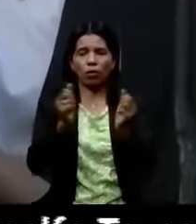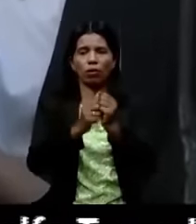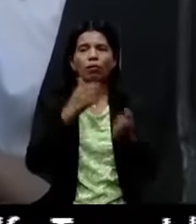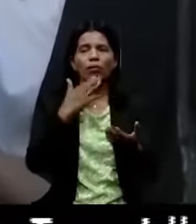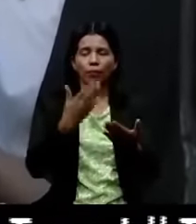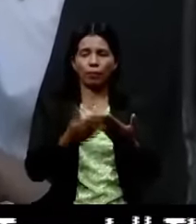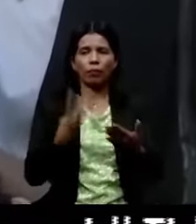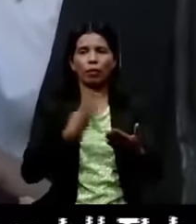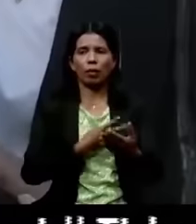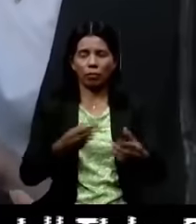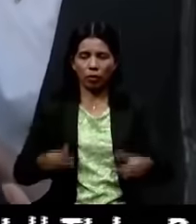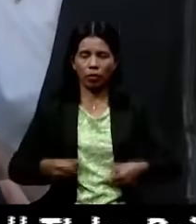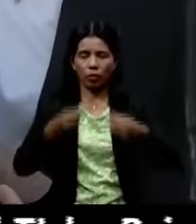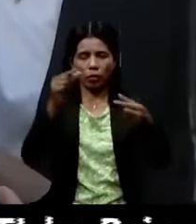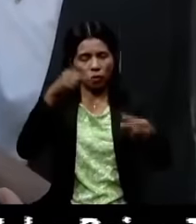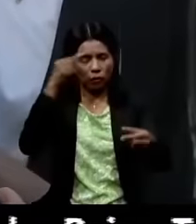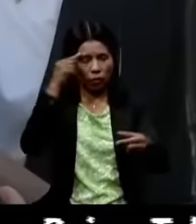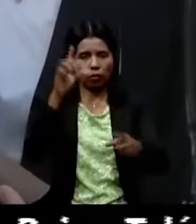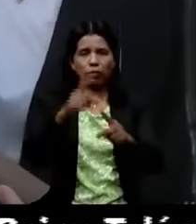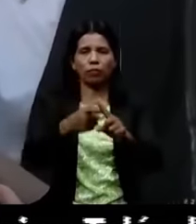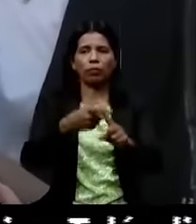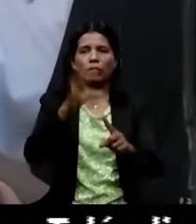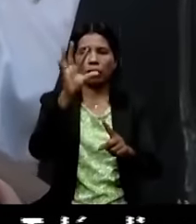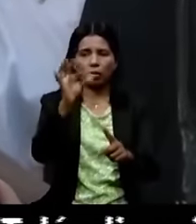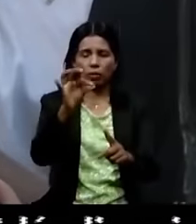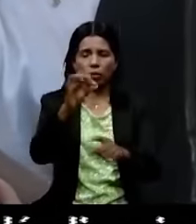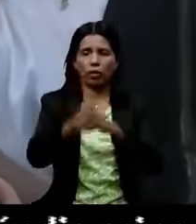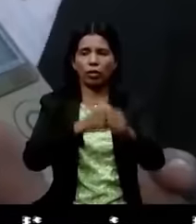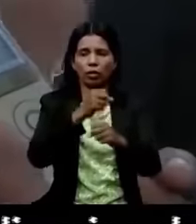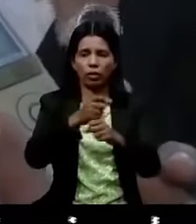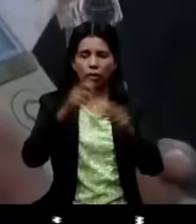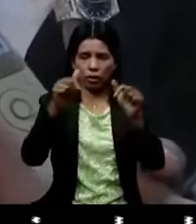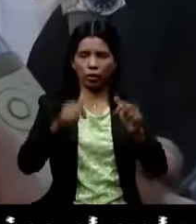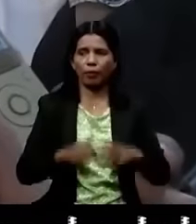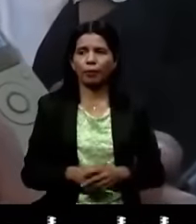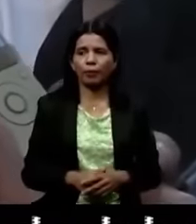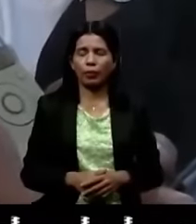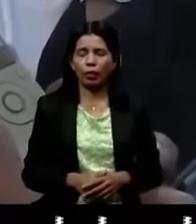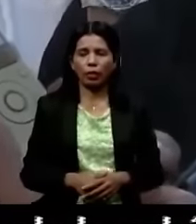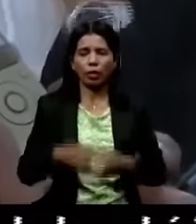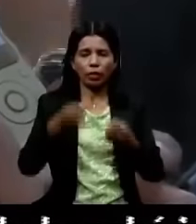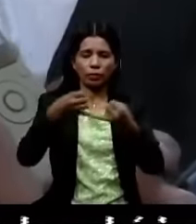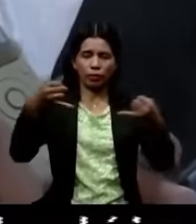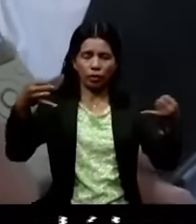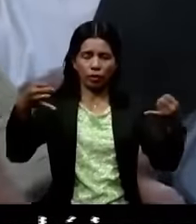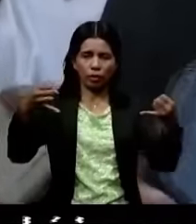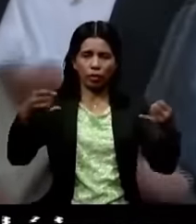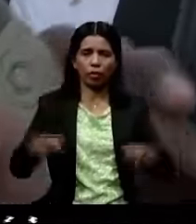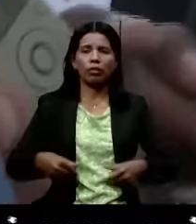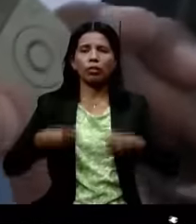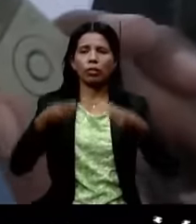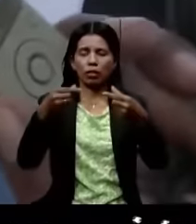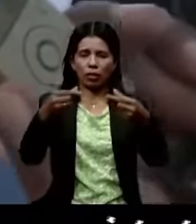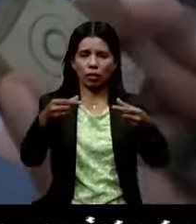I ami entrega ba governo ia fulan novembro tinang ida ne. Cabo ida ne se fornece